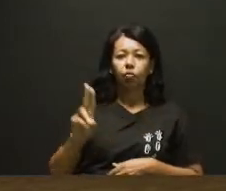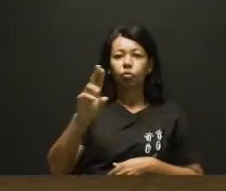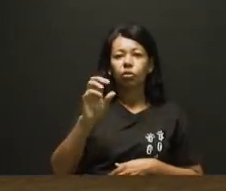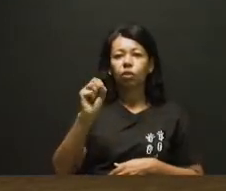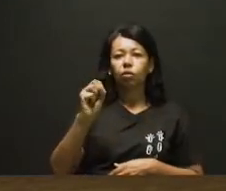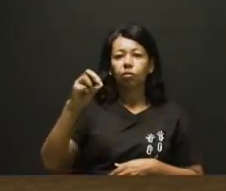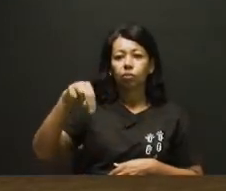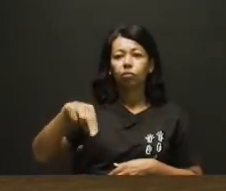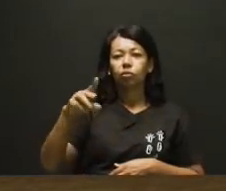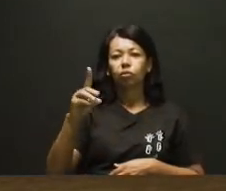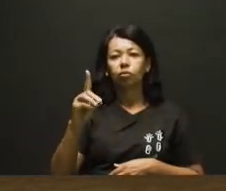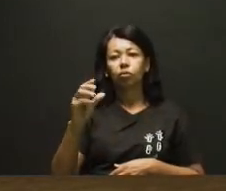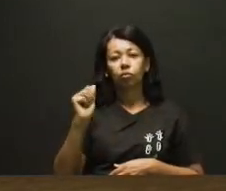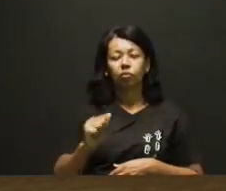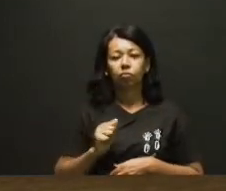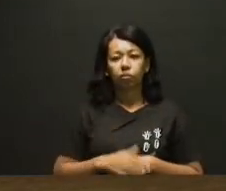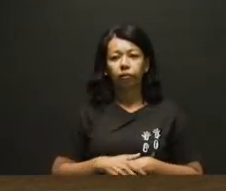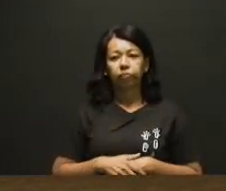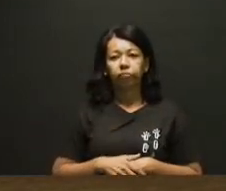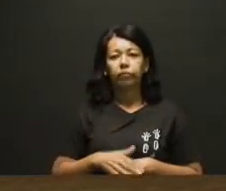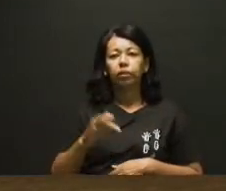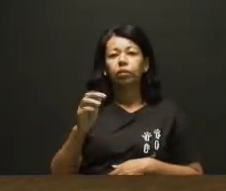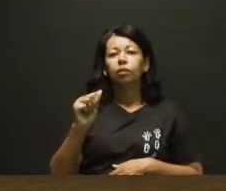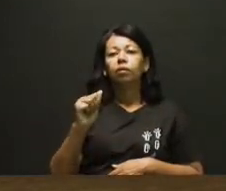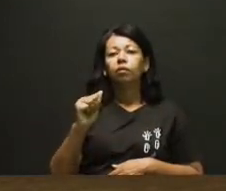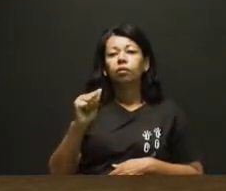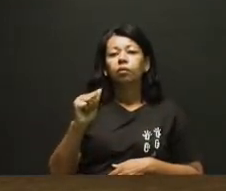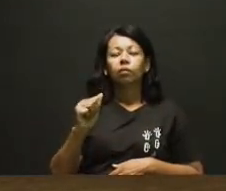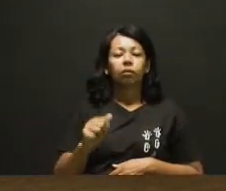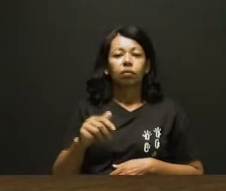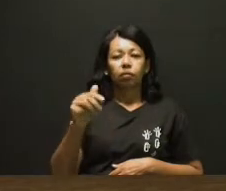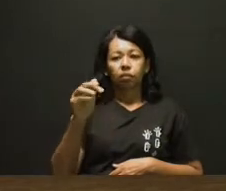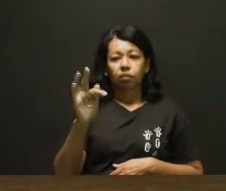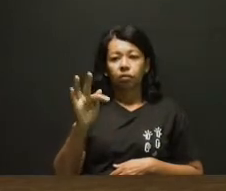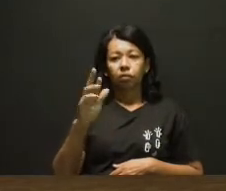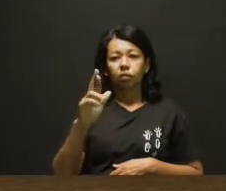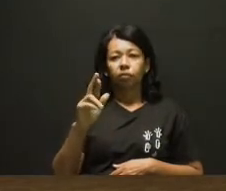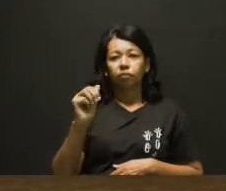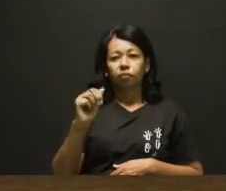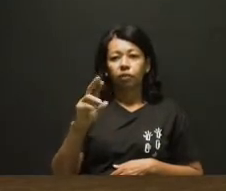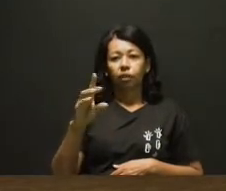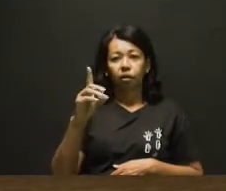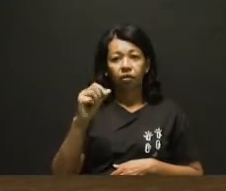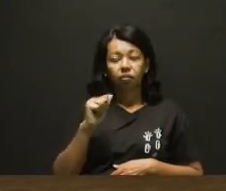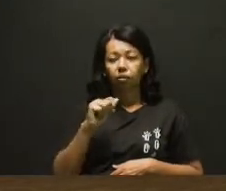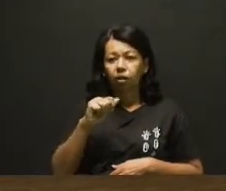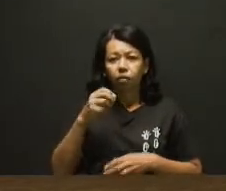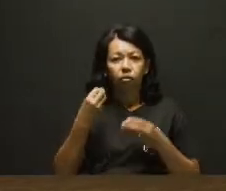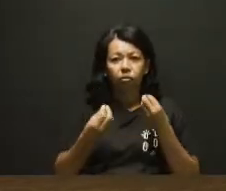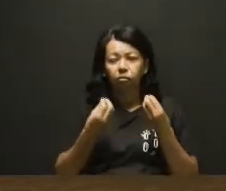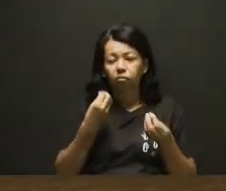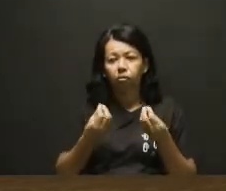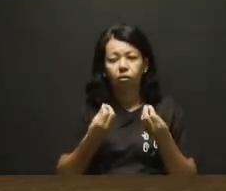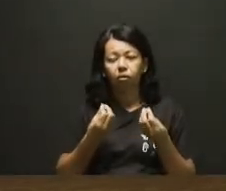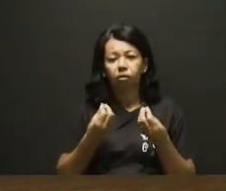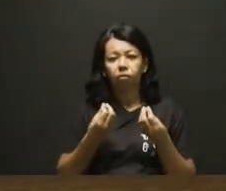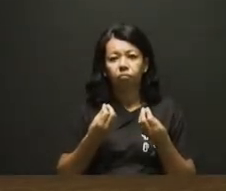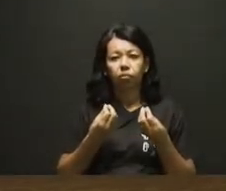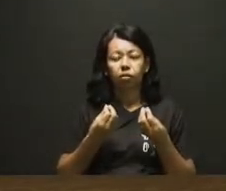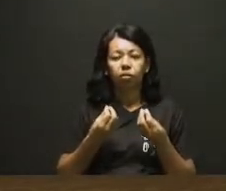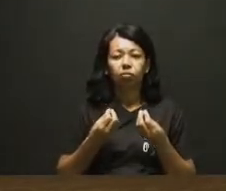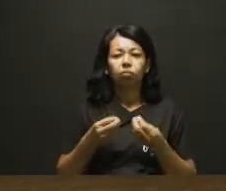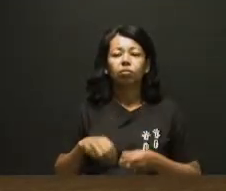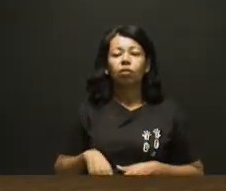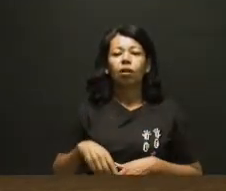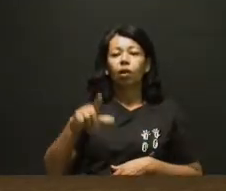fralda só tá dando dois eu acho socorro tem criança usa fralda mas não pode comprar a mãe não pode trabalhar que já tá errado essa lei que o idoso e da criança